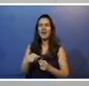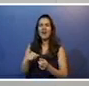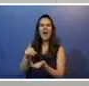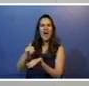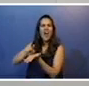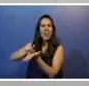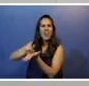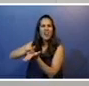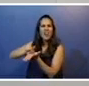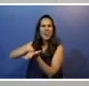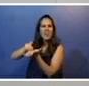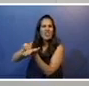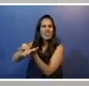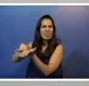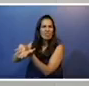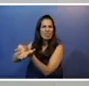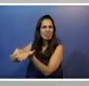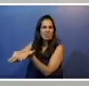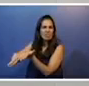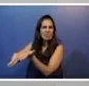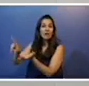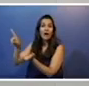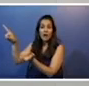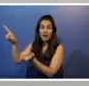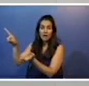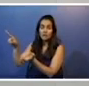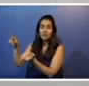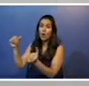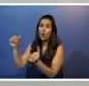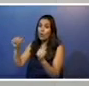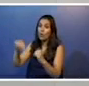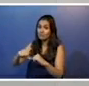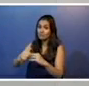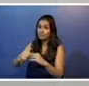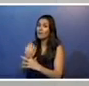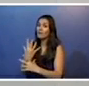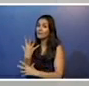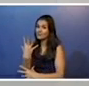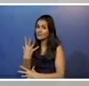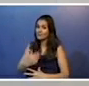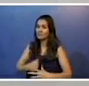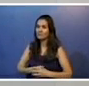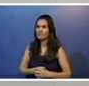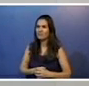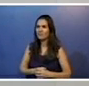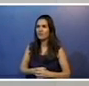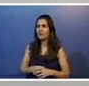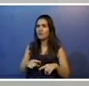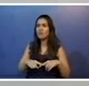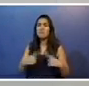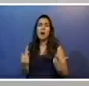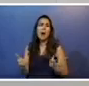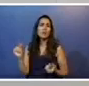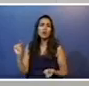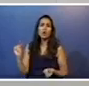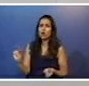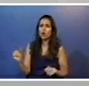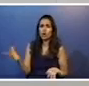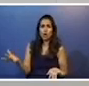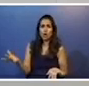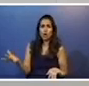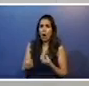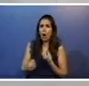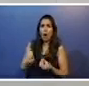lesmas e eles podem prejudicar as plantações sim, tá, crianças? Aí você pode falar, ah, mas é um inseto tão pequenininho,